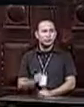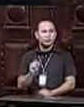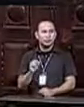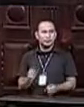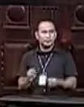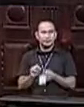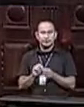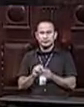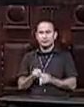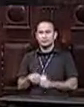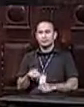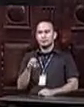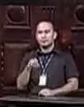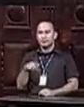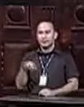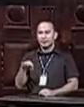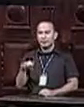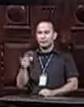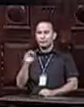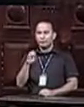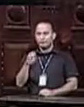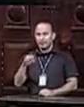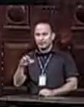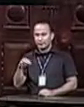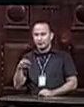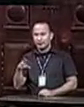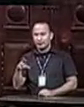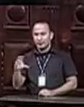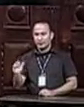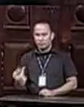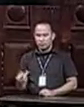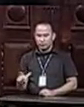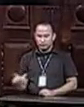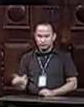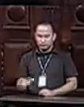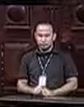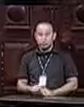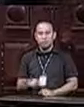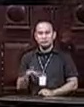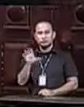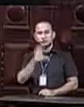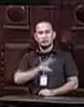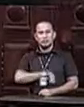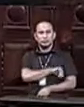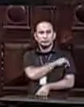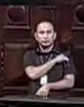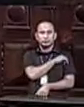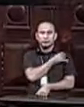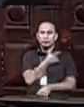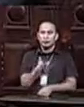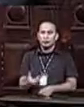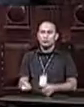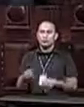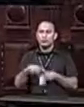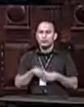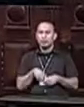sua tramitação no Senado Federal, seja em função da adesão do Estado do Rio de Janeiro ao programa de recuperação fiscal,